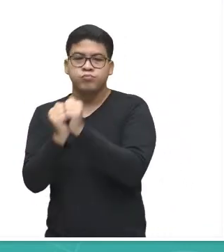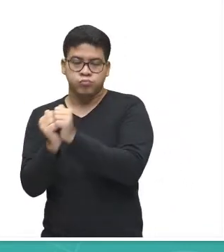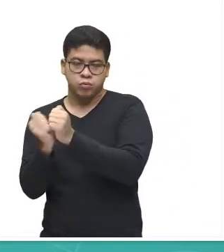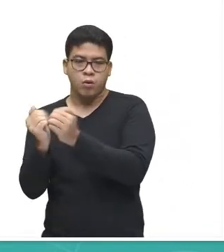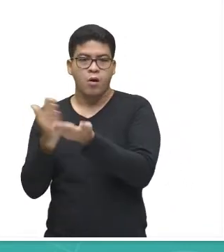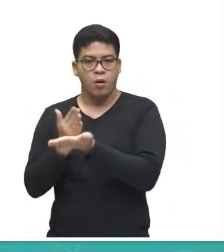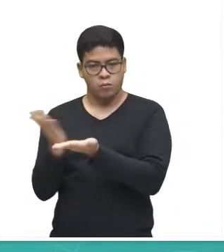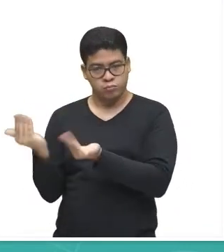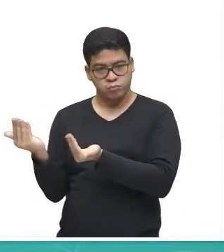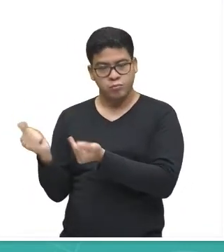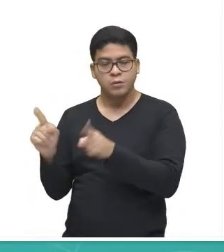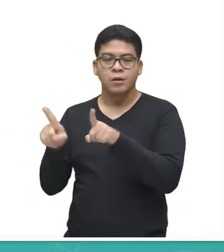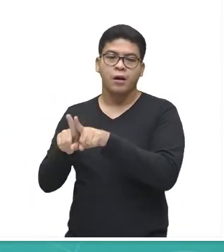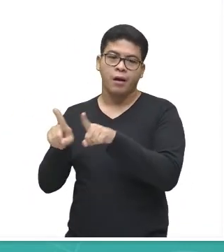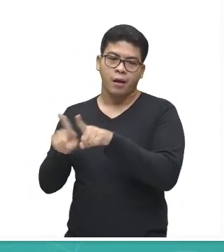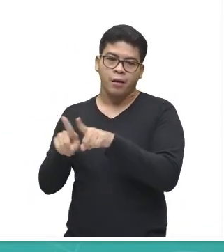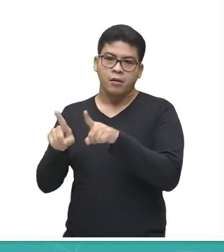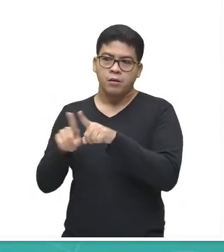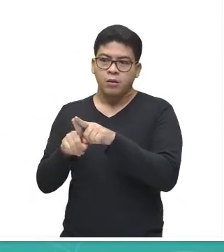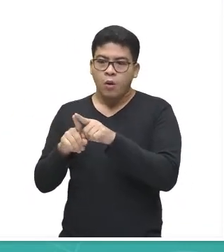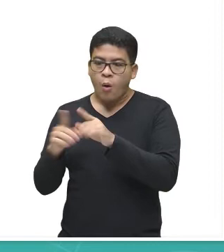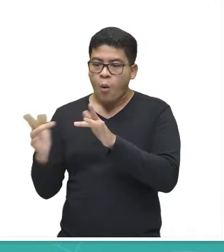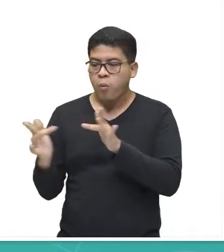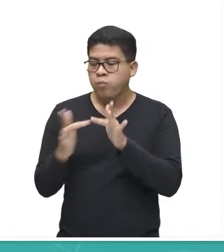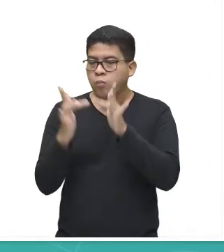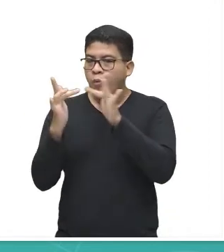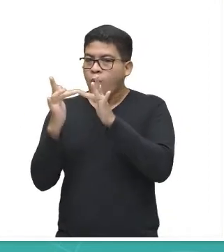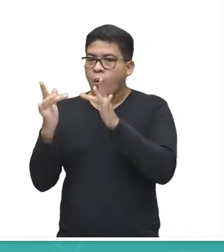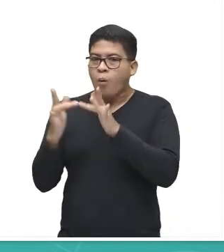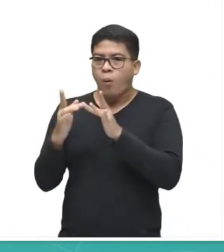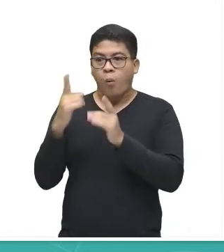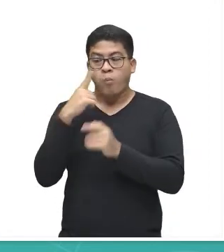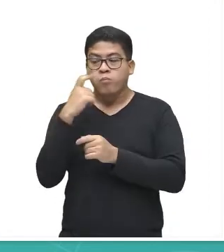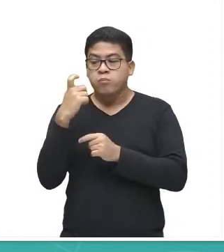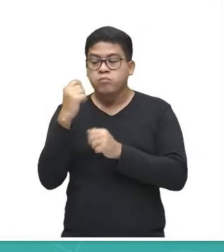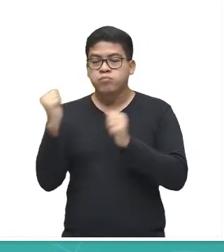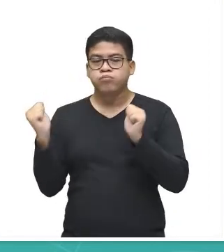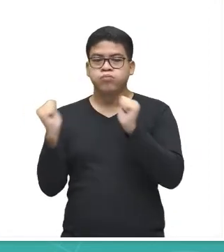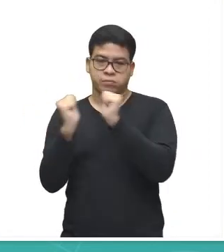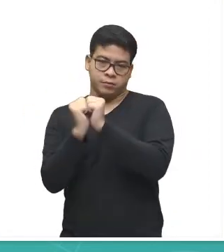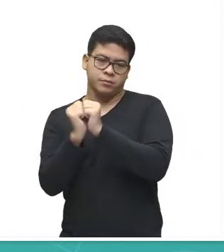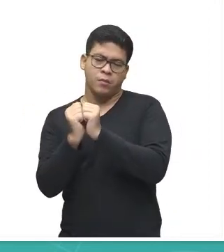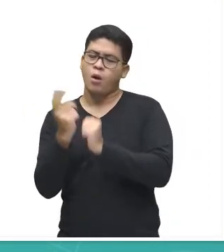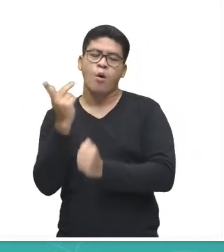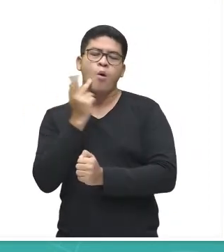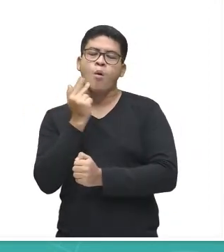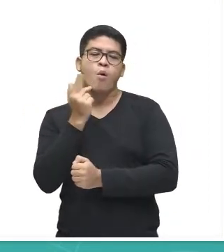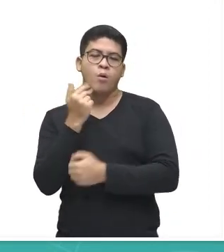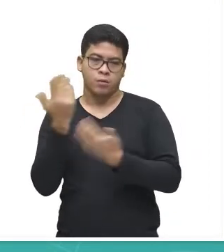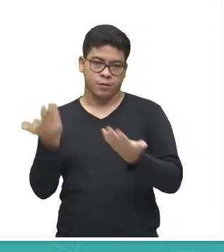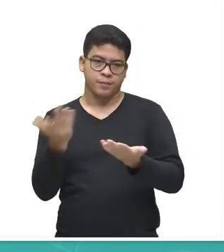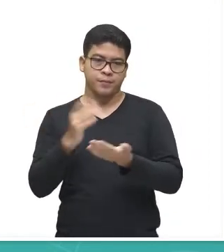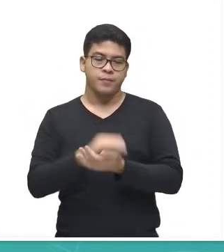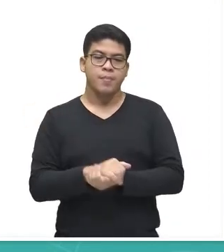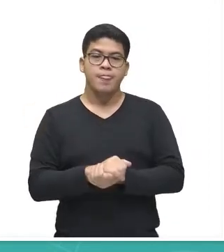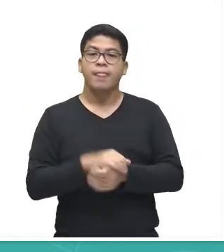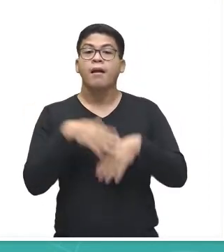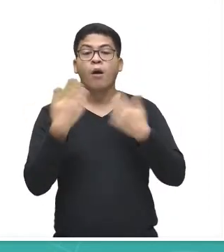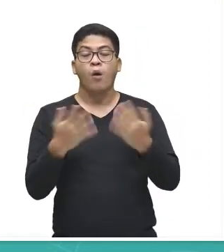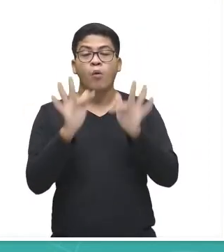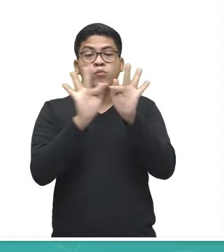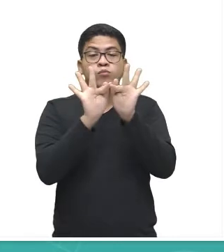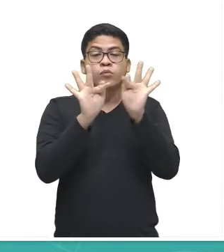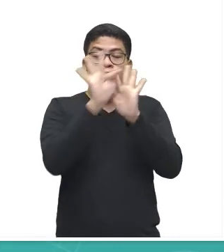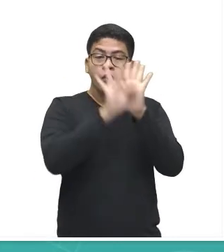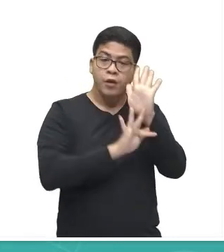etária, dividindo interesses e visões de mundo. E isso é completamente normal, certo? Então, tendo o texto como